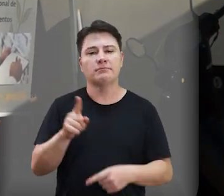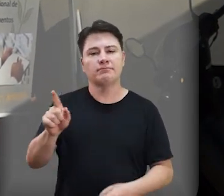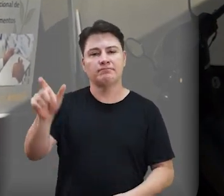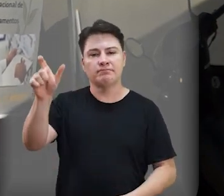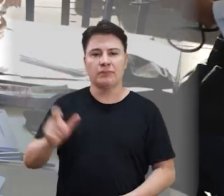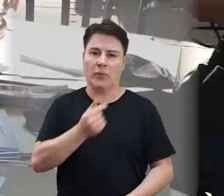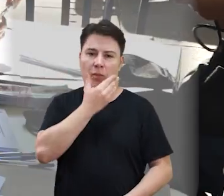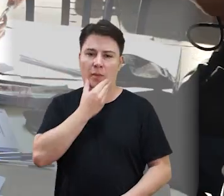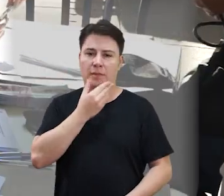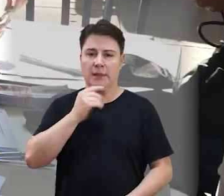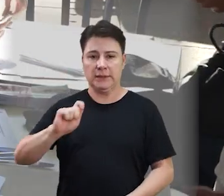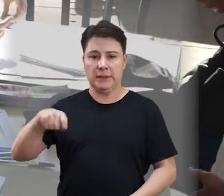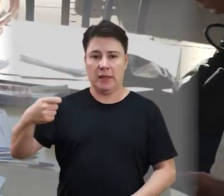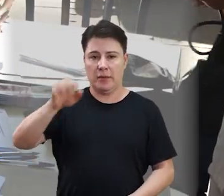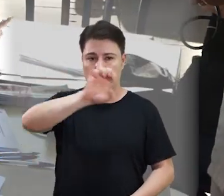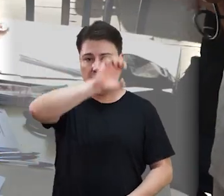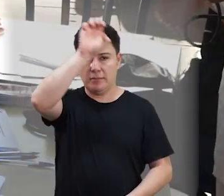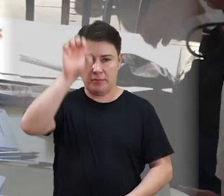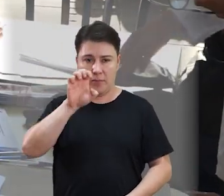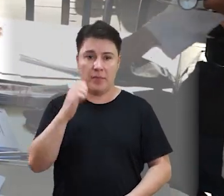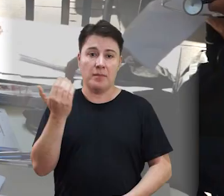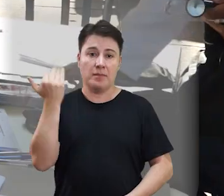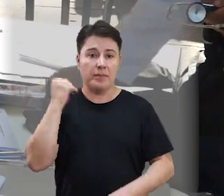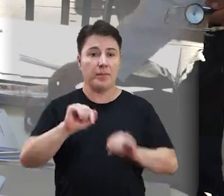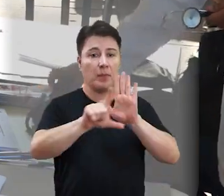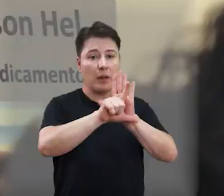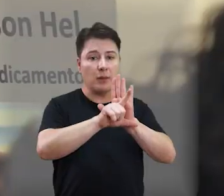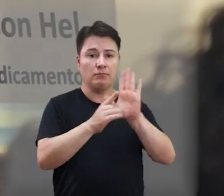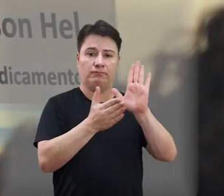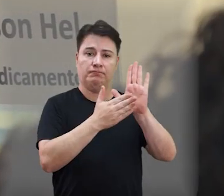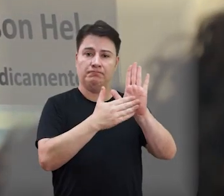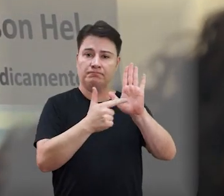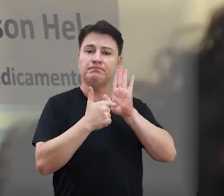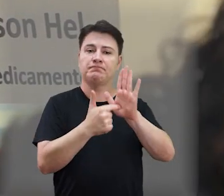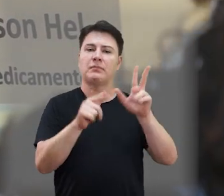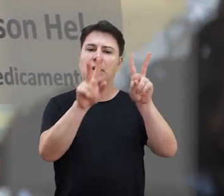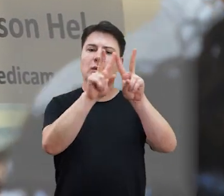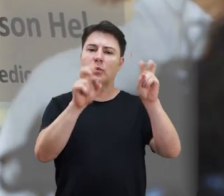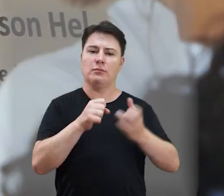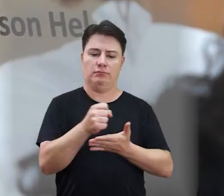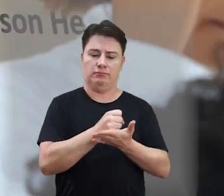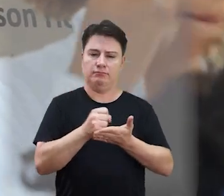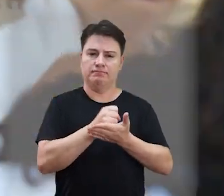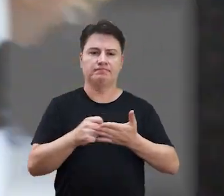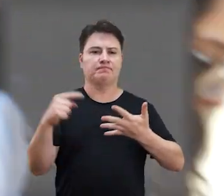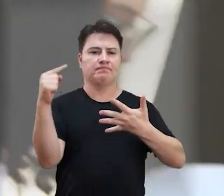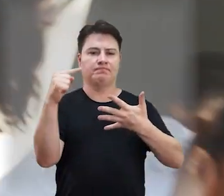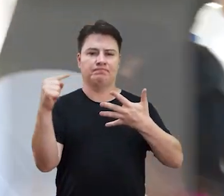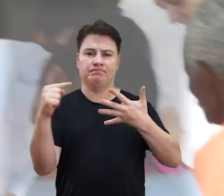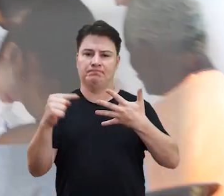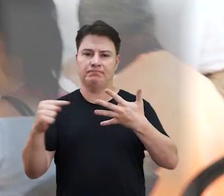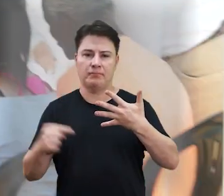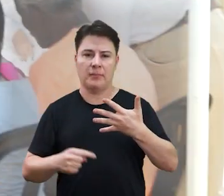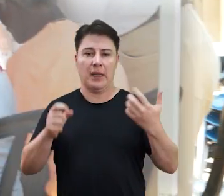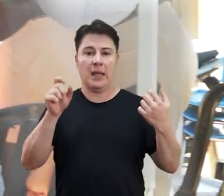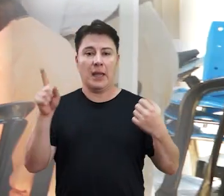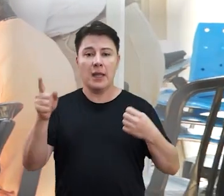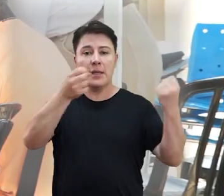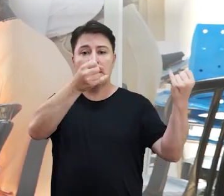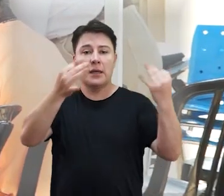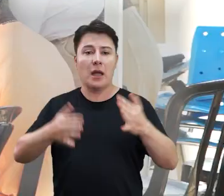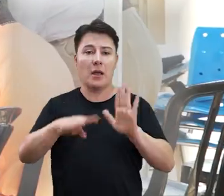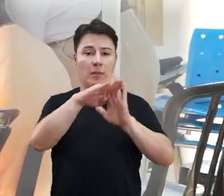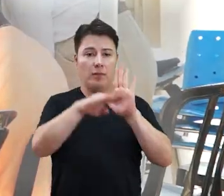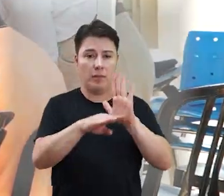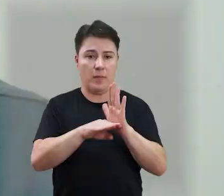semana de conscientização do uso correto de medicamentos a atividade é fruto de lei pelo vereador